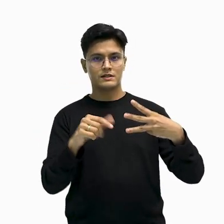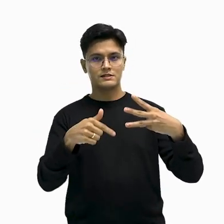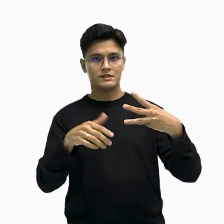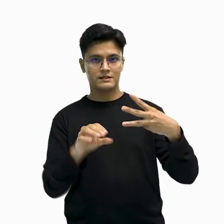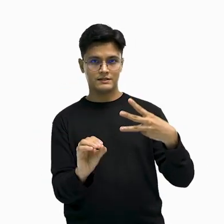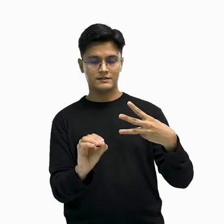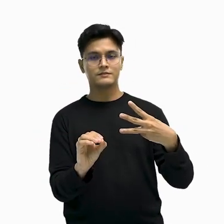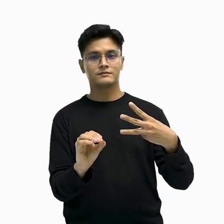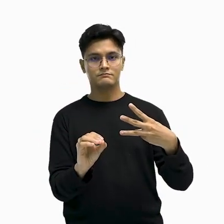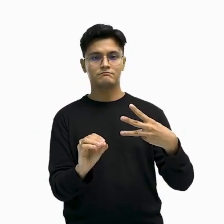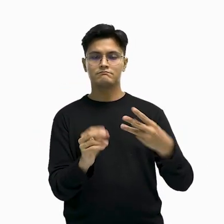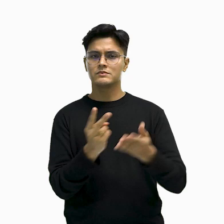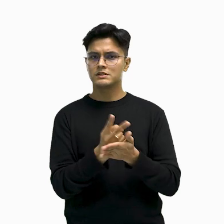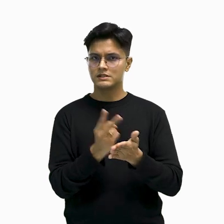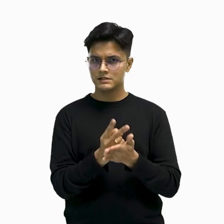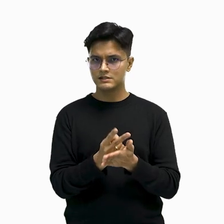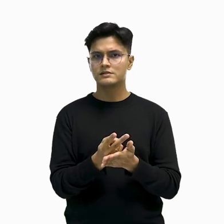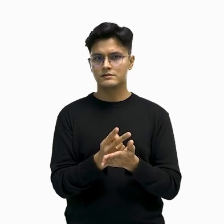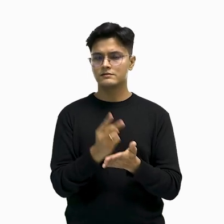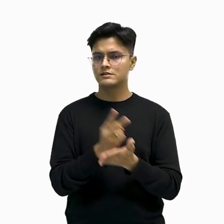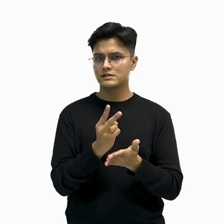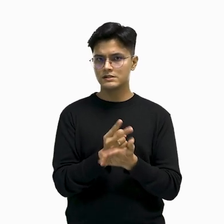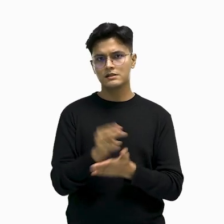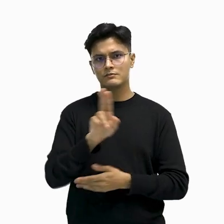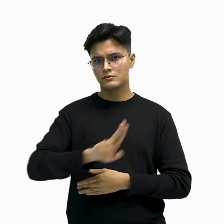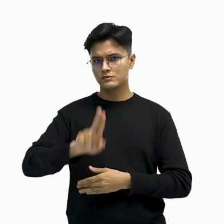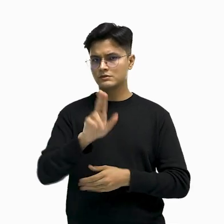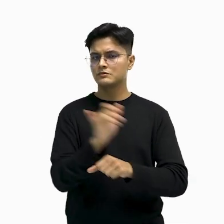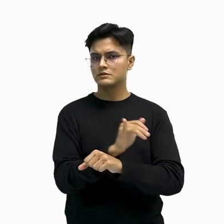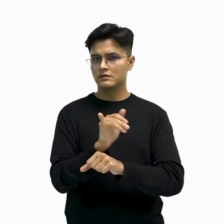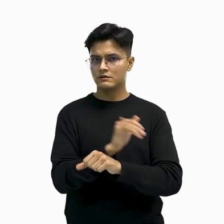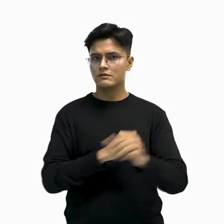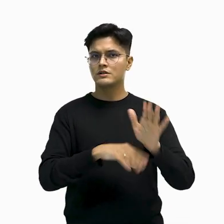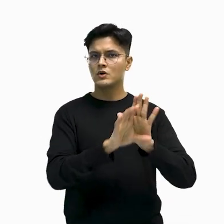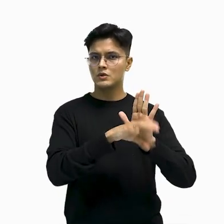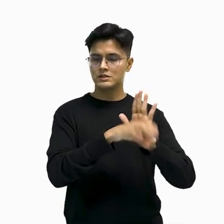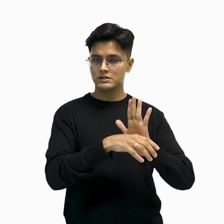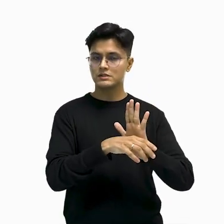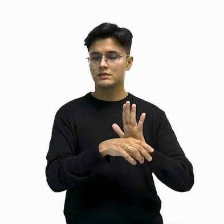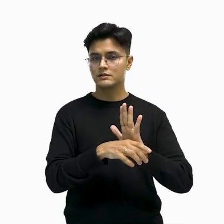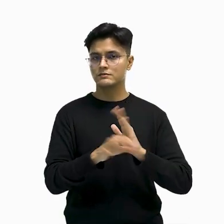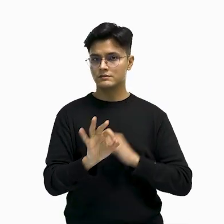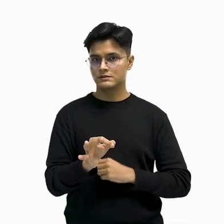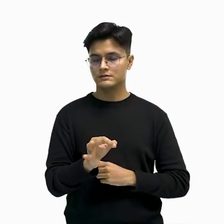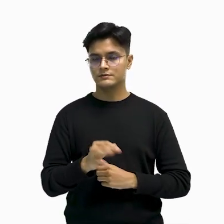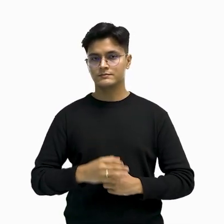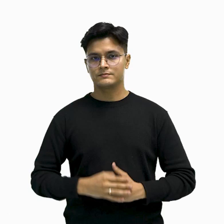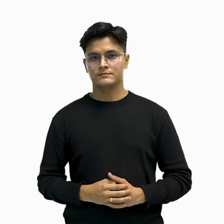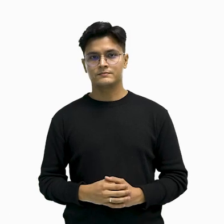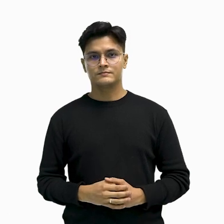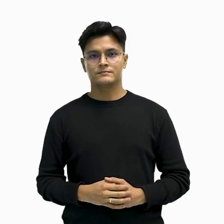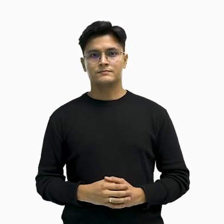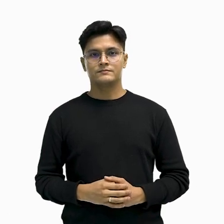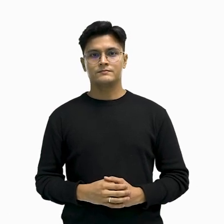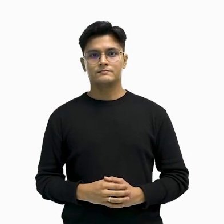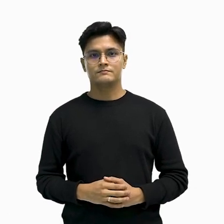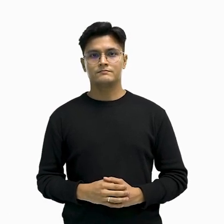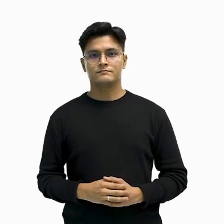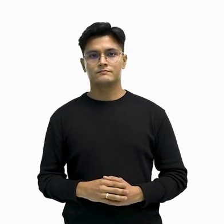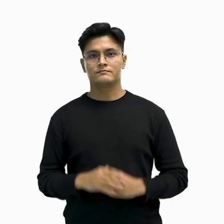beleza? Sempre dessa maneira, sempre dessa forma a gente vai trabalhar esses conceitos aí, ok?